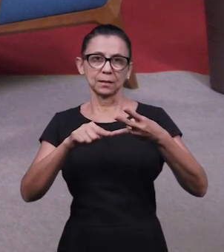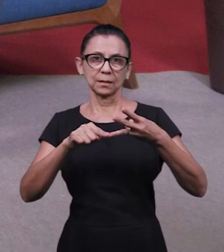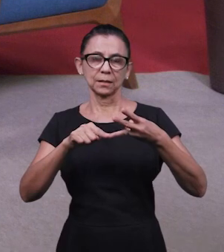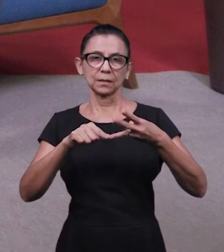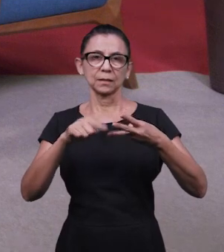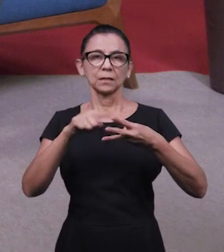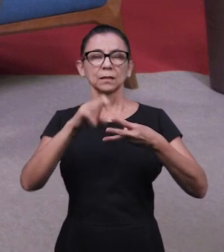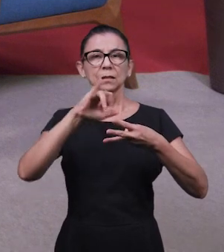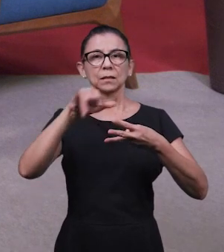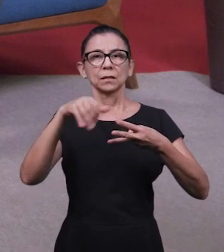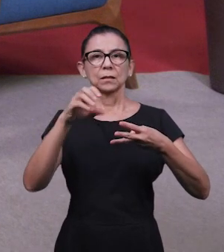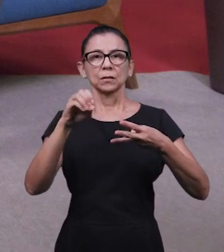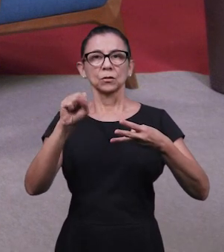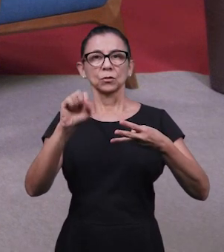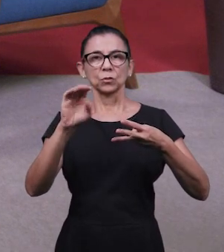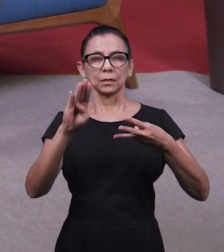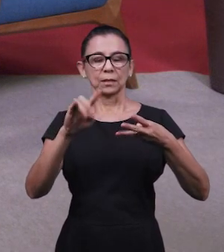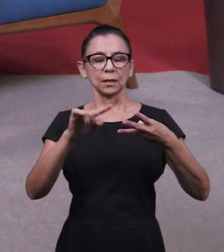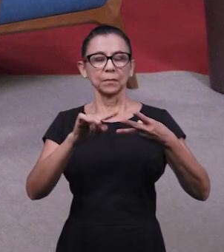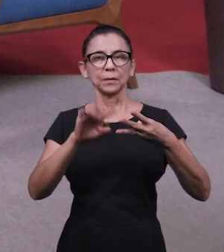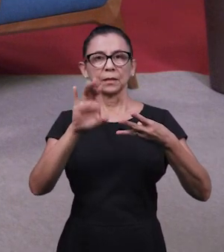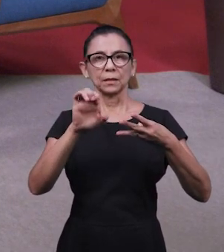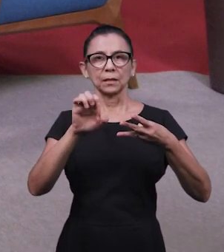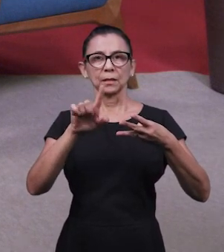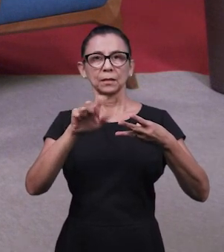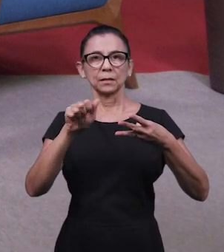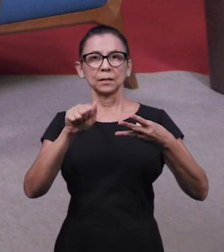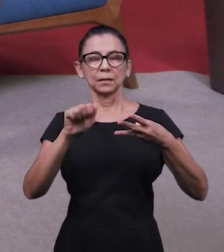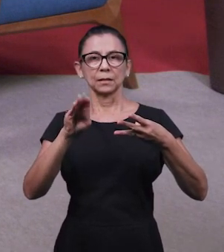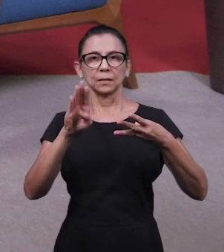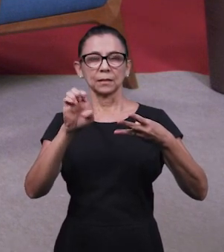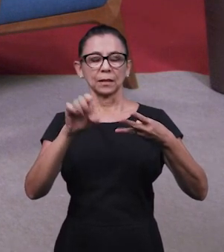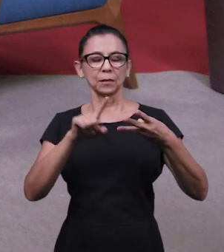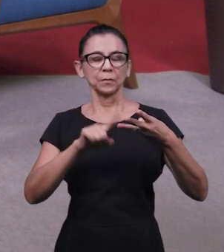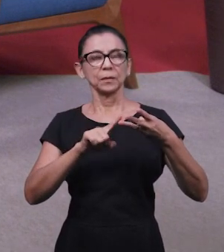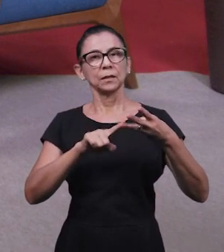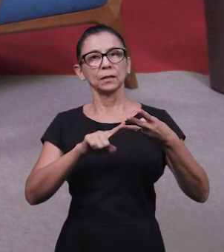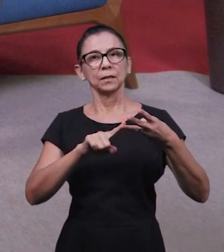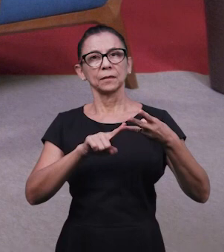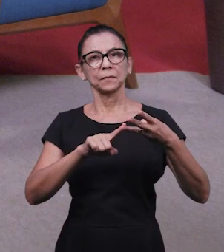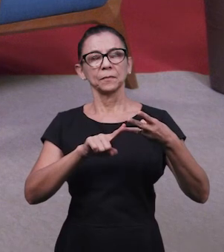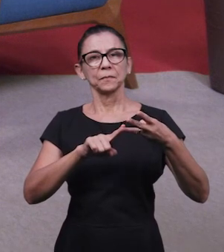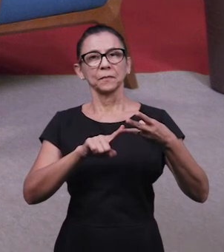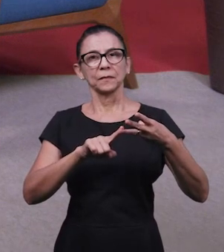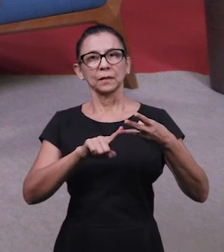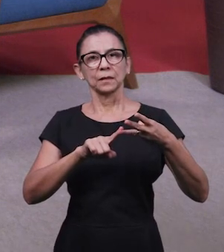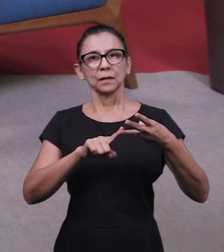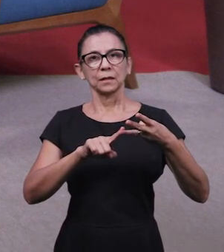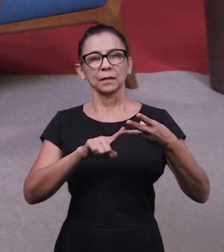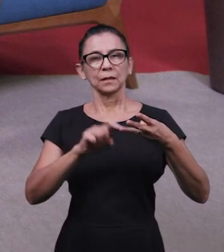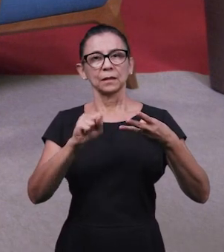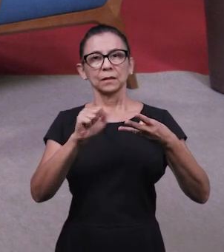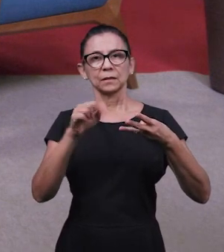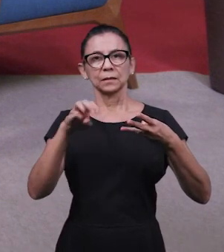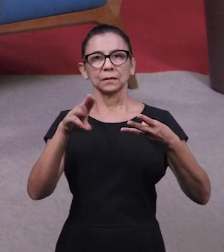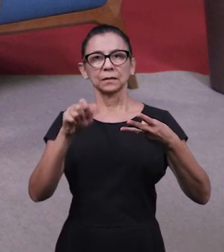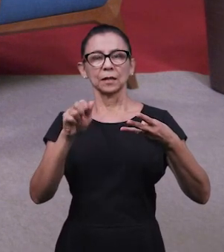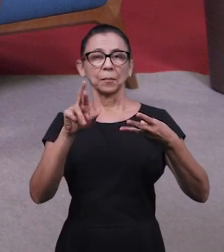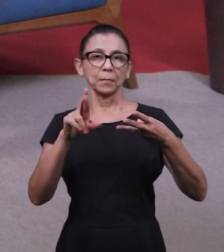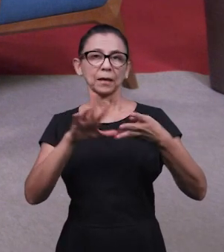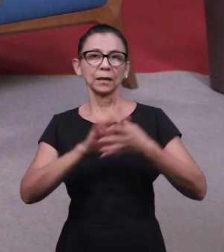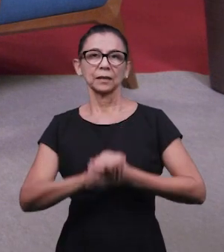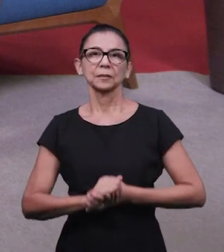2. um detalhe interessante, né, Josias? Desculpa, assim, a lista bíblica são 37 valentes. Sim. Mas os